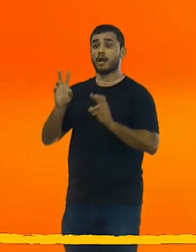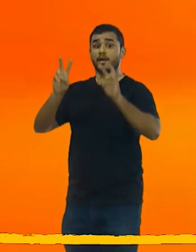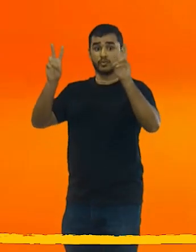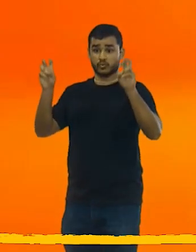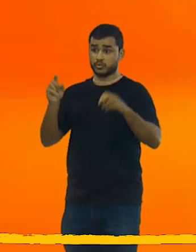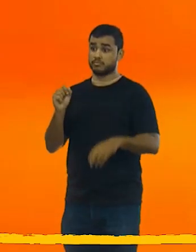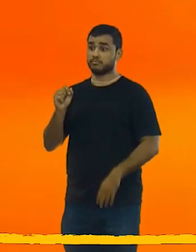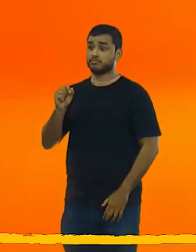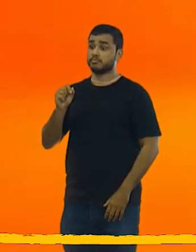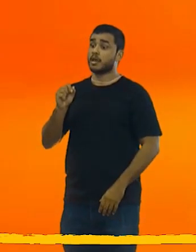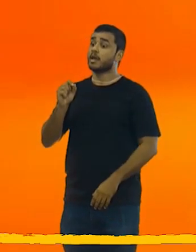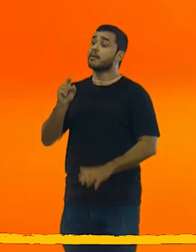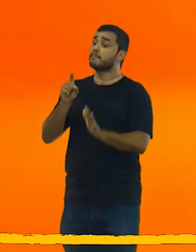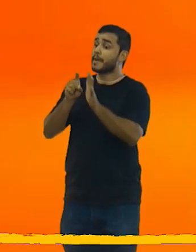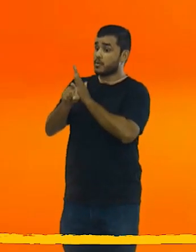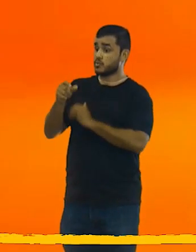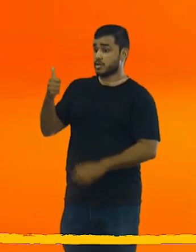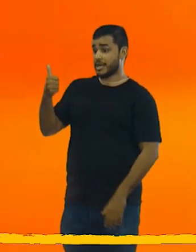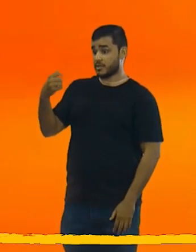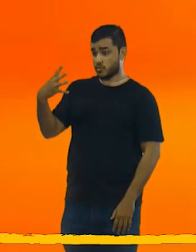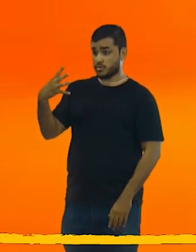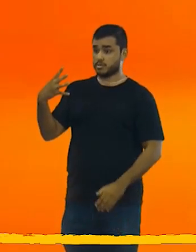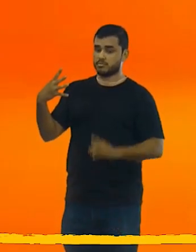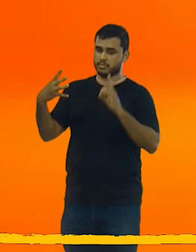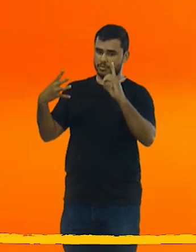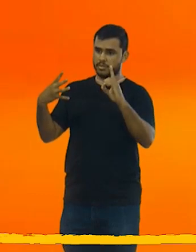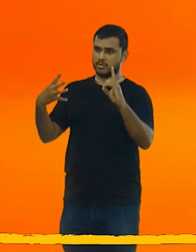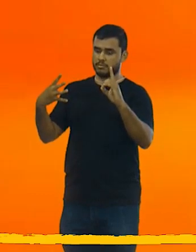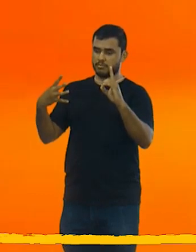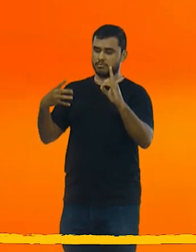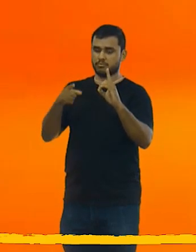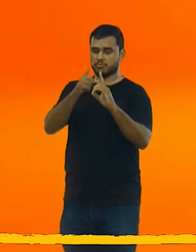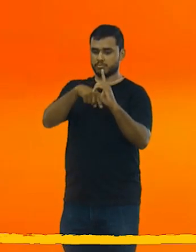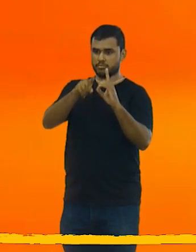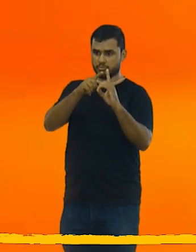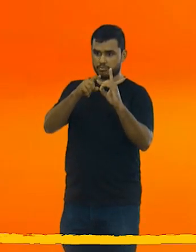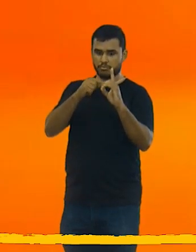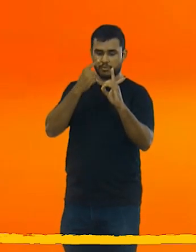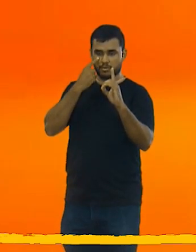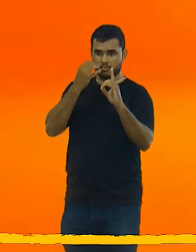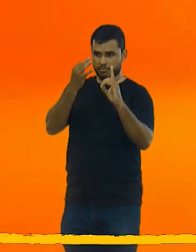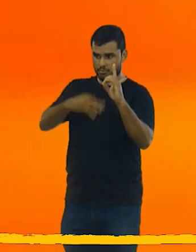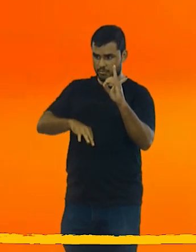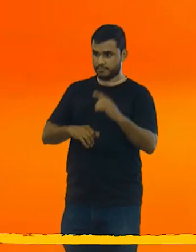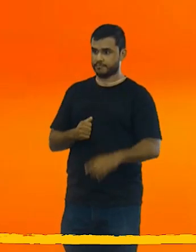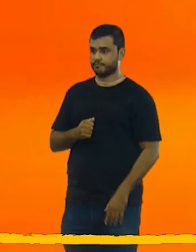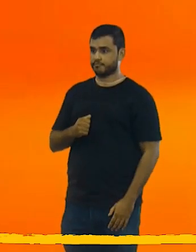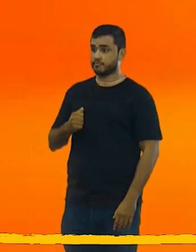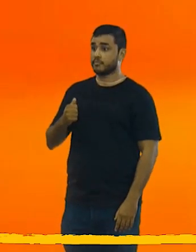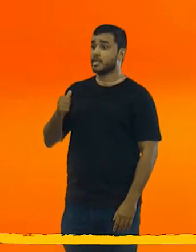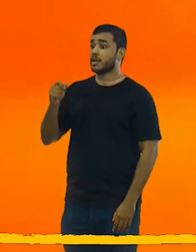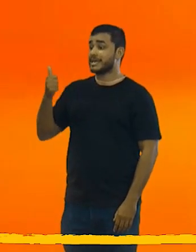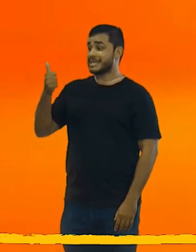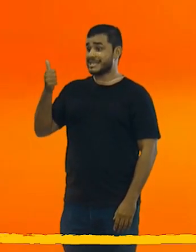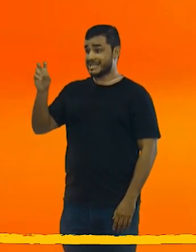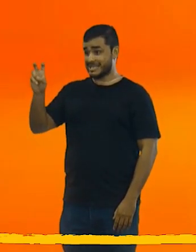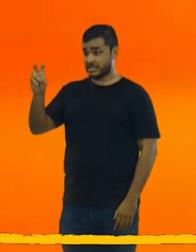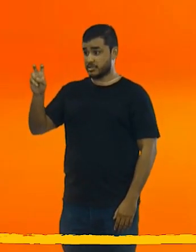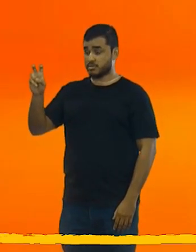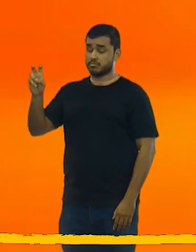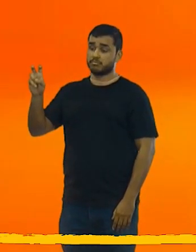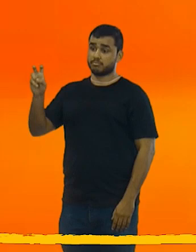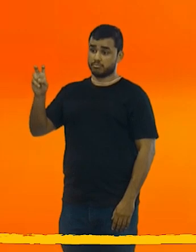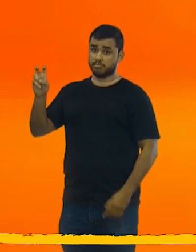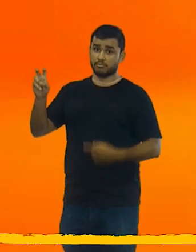número 14, letra D de dado. Questão de número 15. Por Morte e Vida